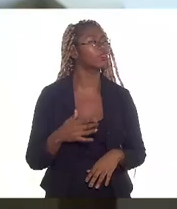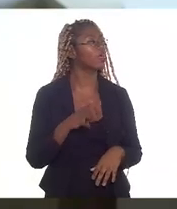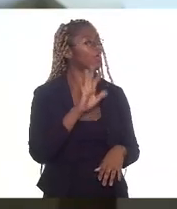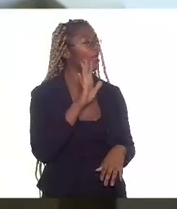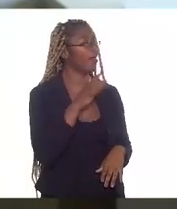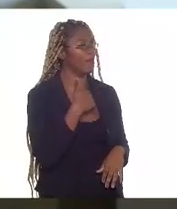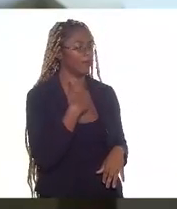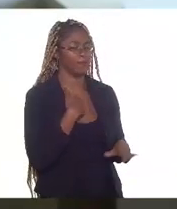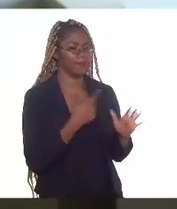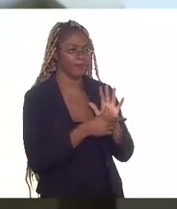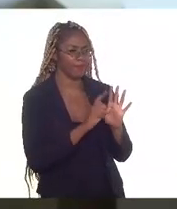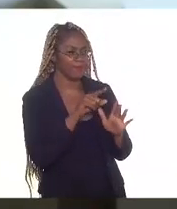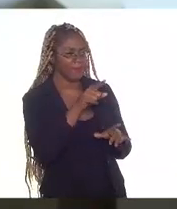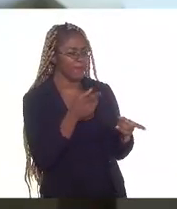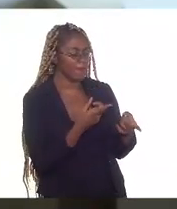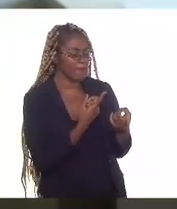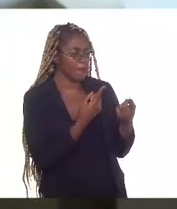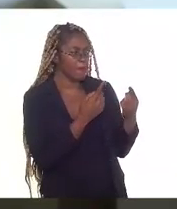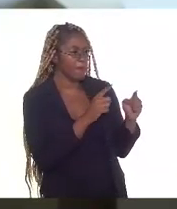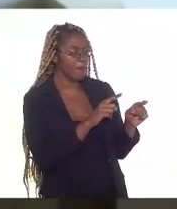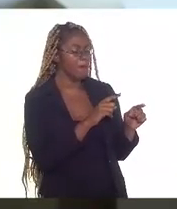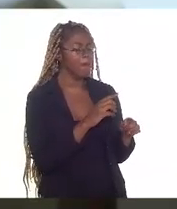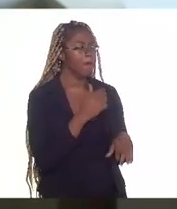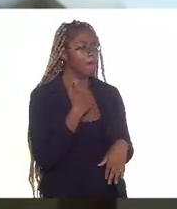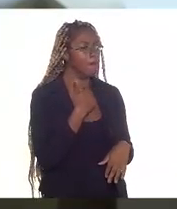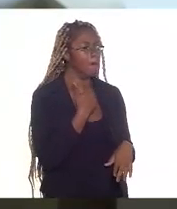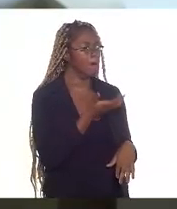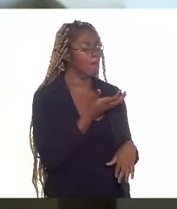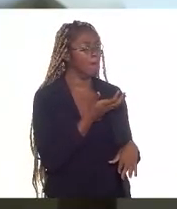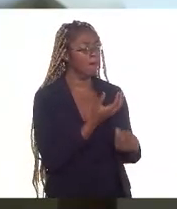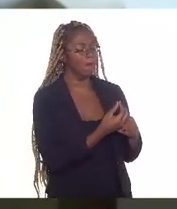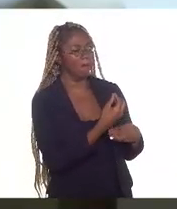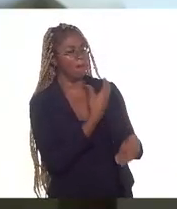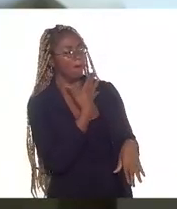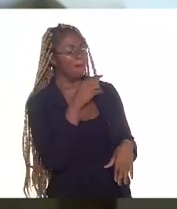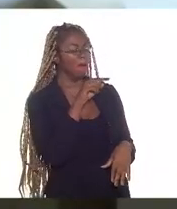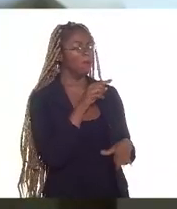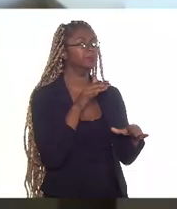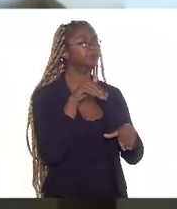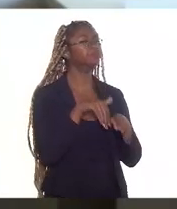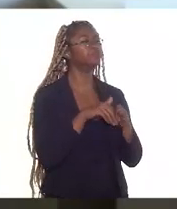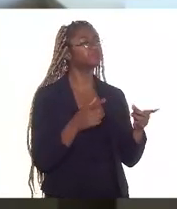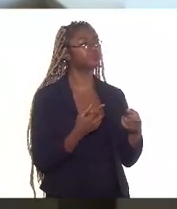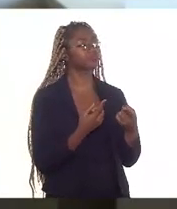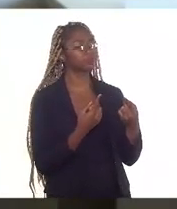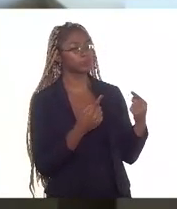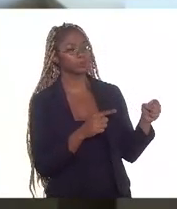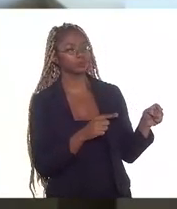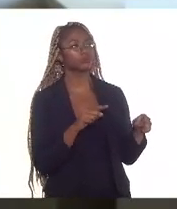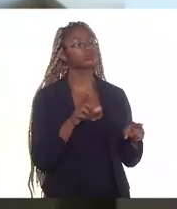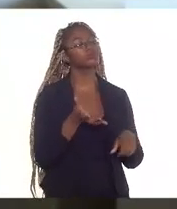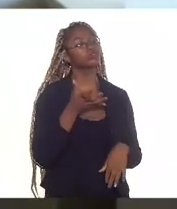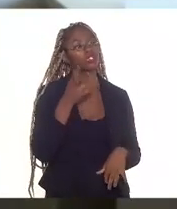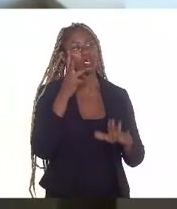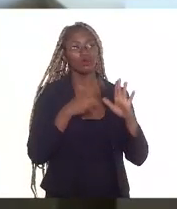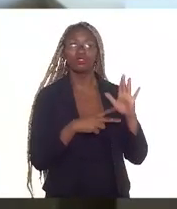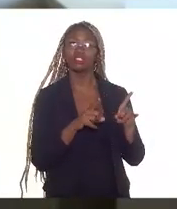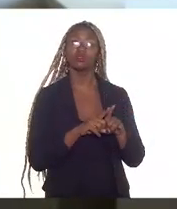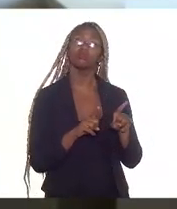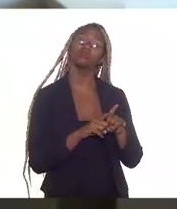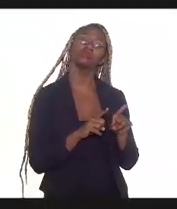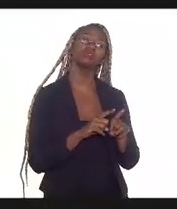Antes do senhor divergir, eu gostaria que o senhor me mandasse seu voto divergente, porque eu queria também rever o meu voto.